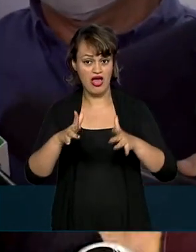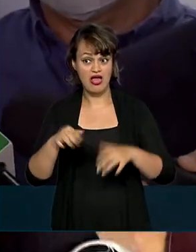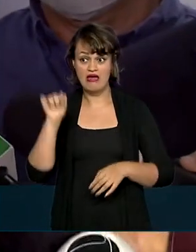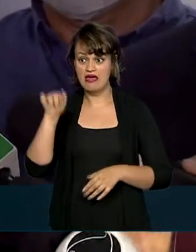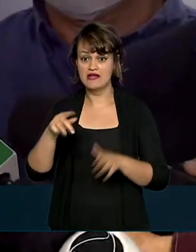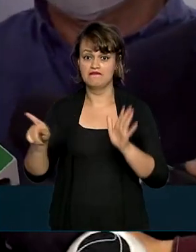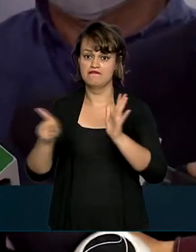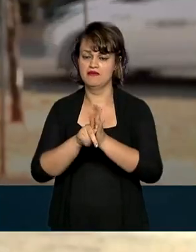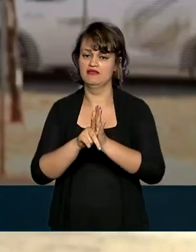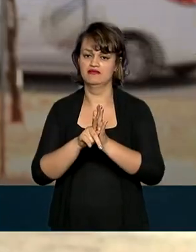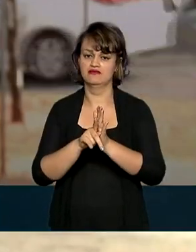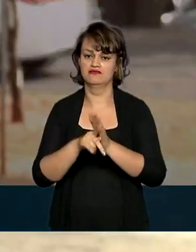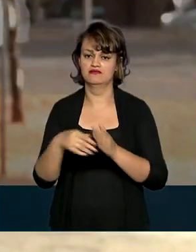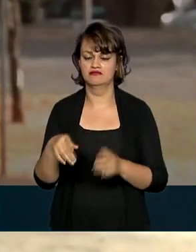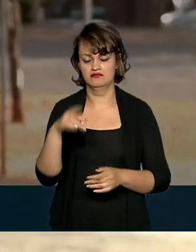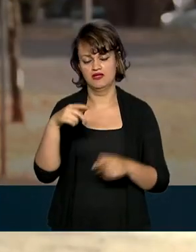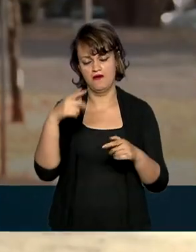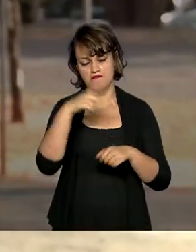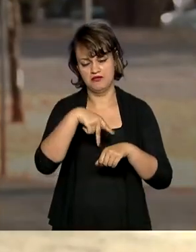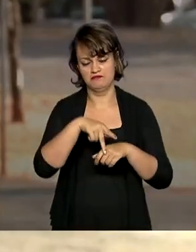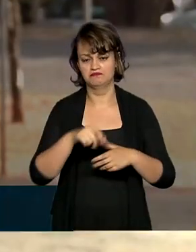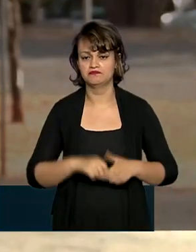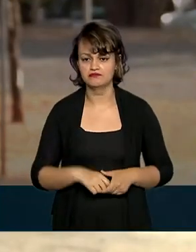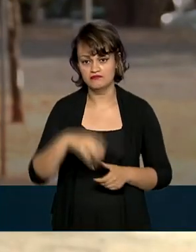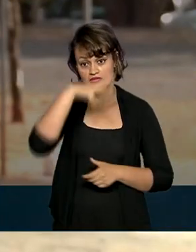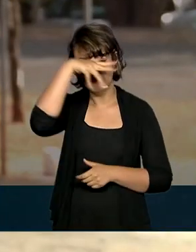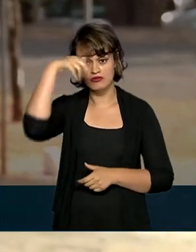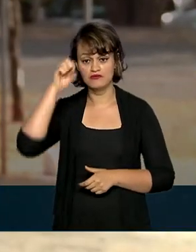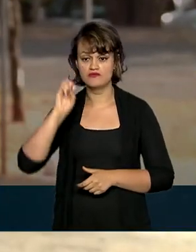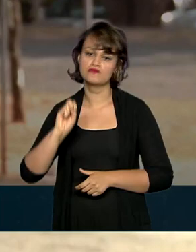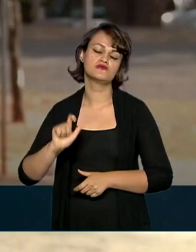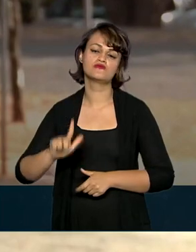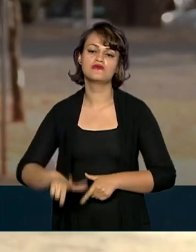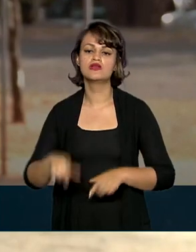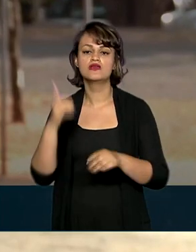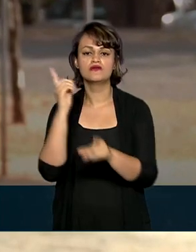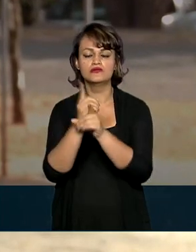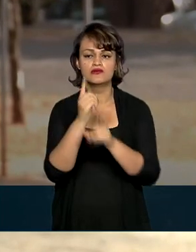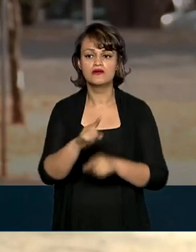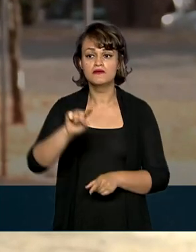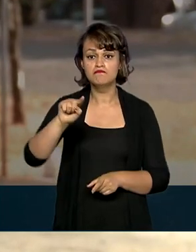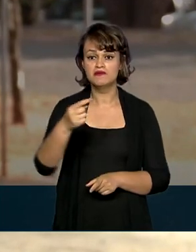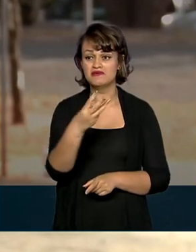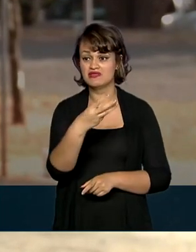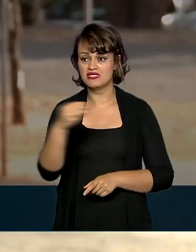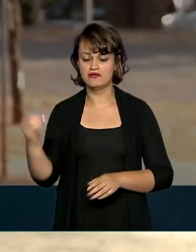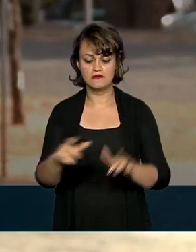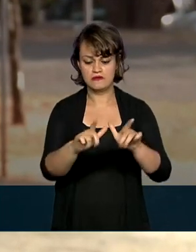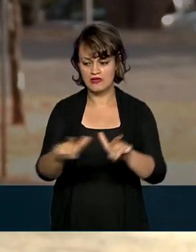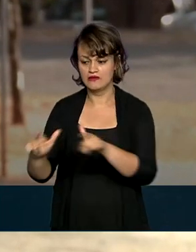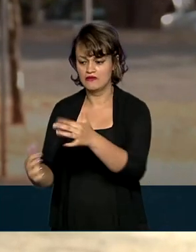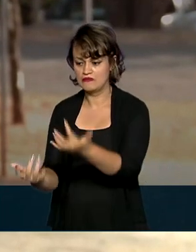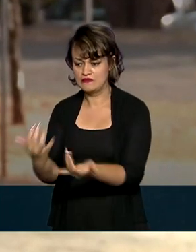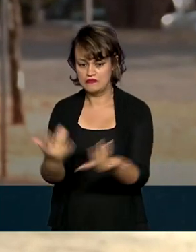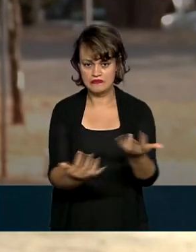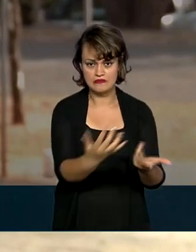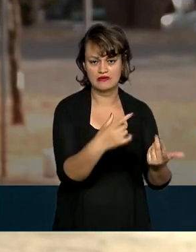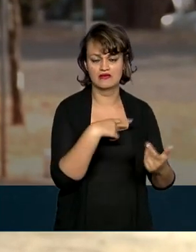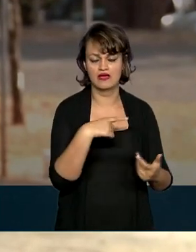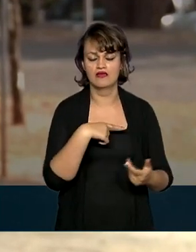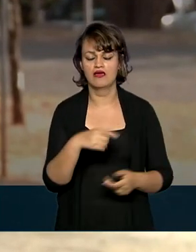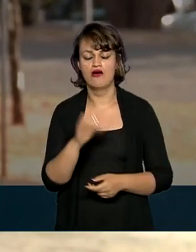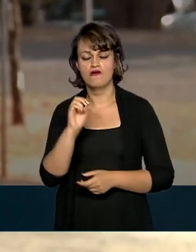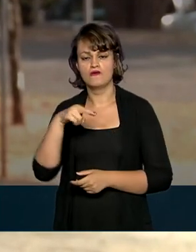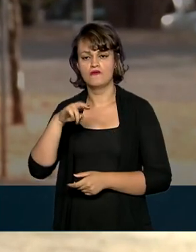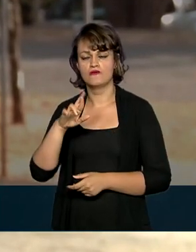patrimônio da humanidade. Aqui em Mato Grosso do Sul já foram identificados mais de 1.300 focos de incêndio. Corumbá,